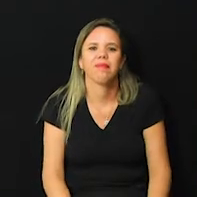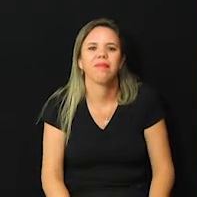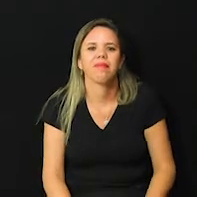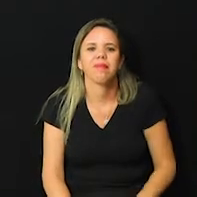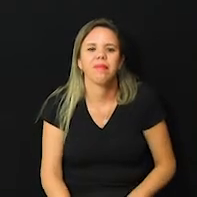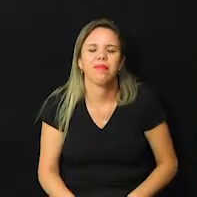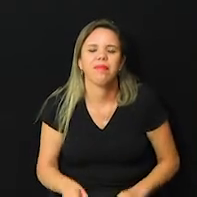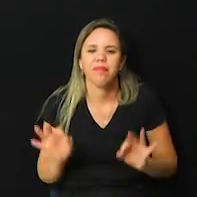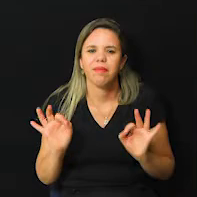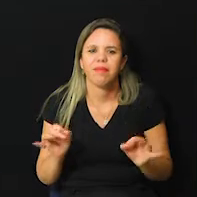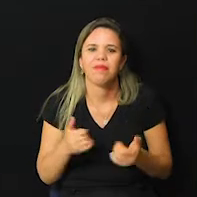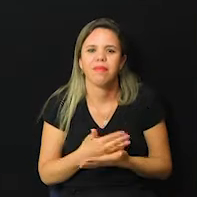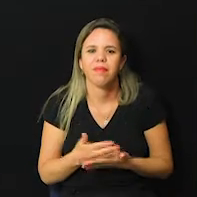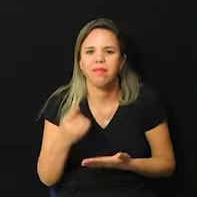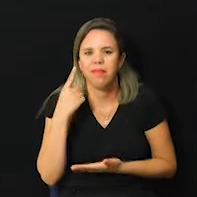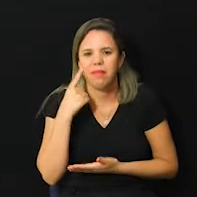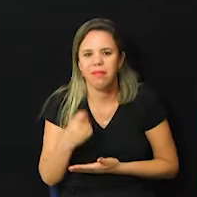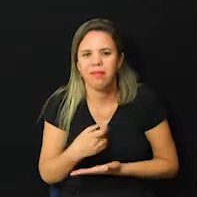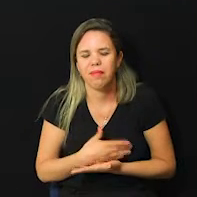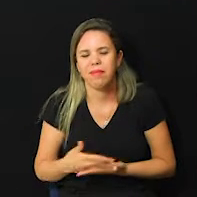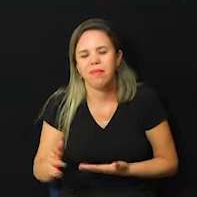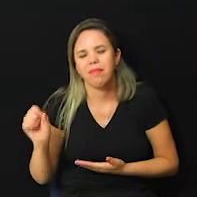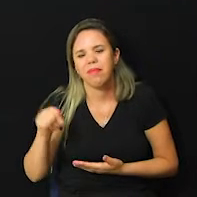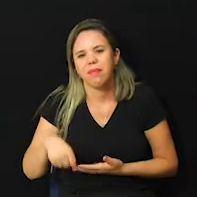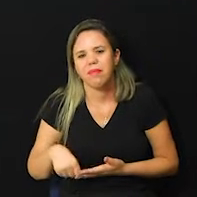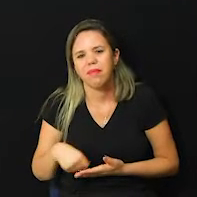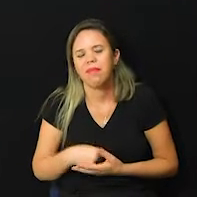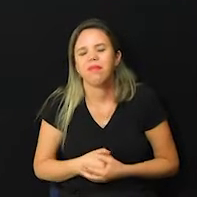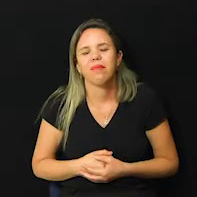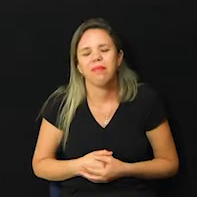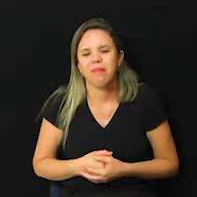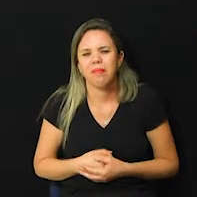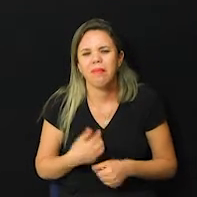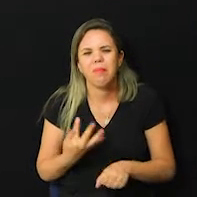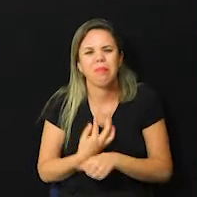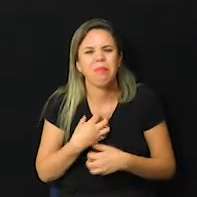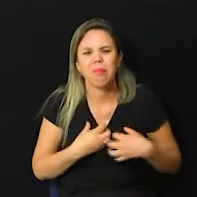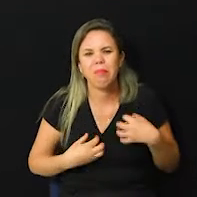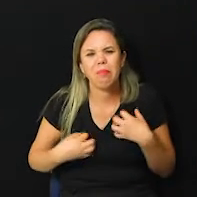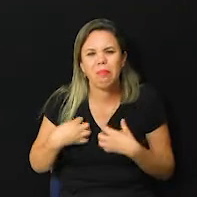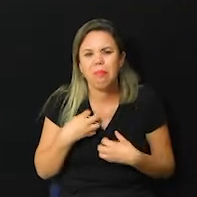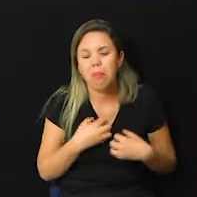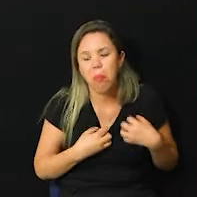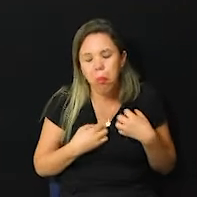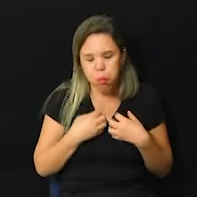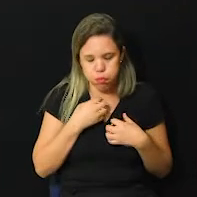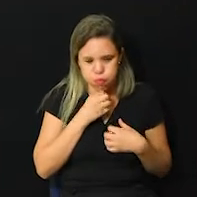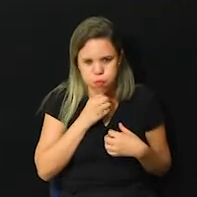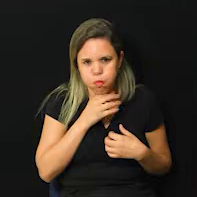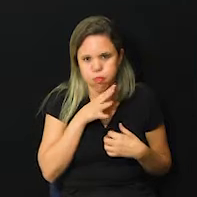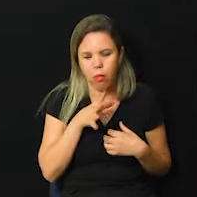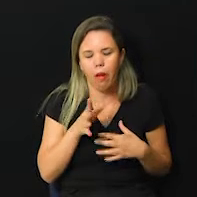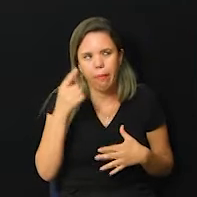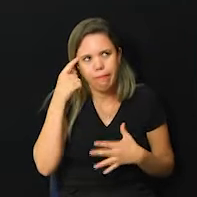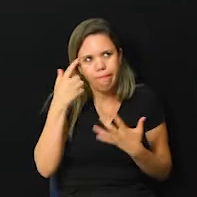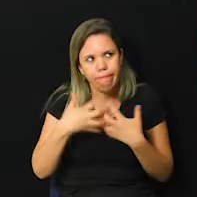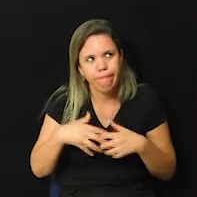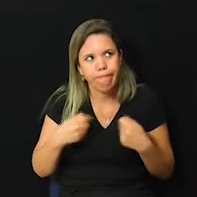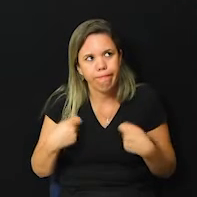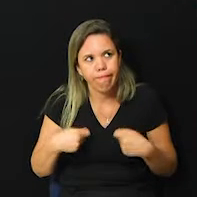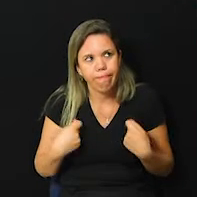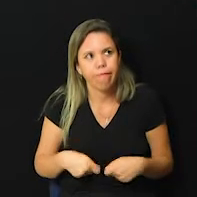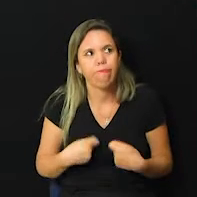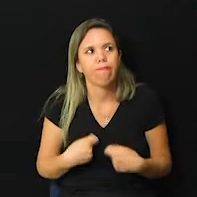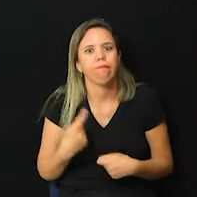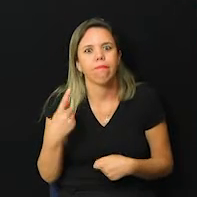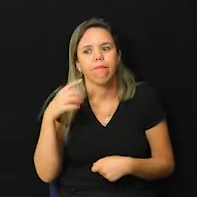já tá tudo começo você chorava então eu eu passava mal passava mal no começo Mas eu pensava